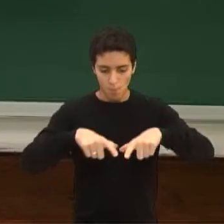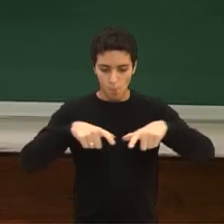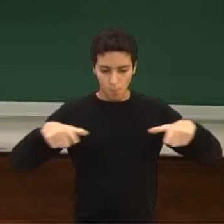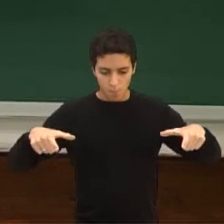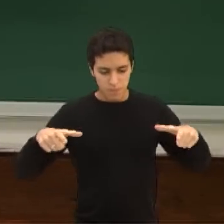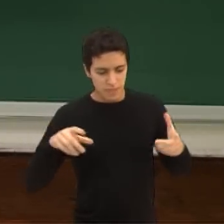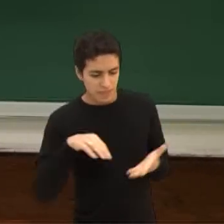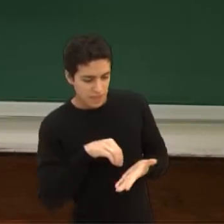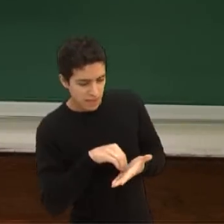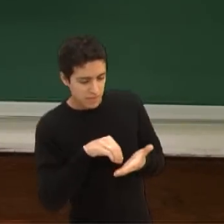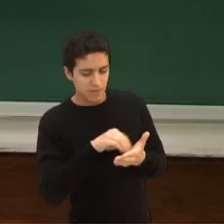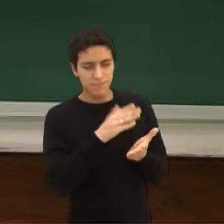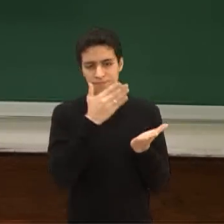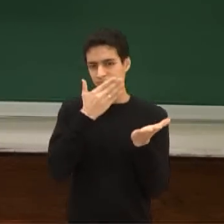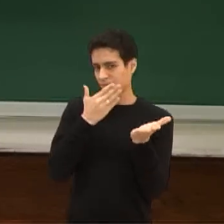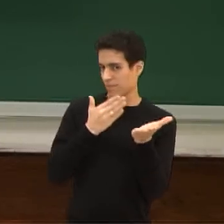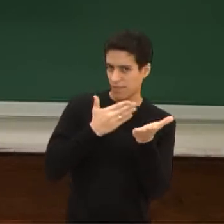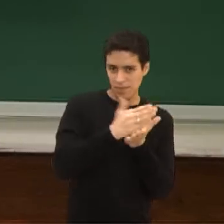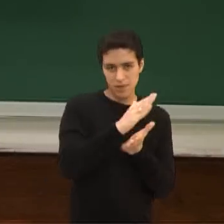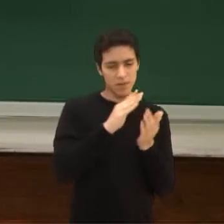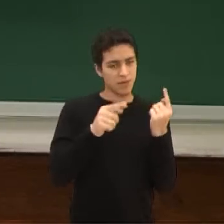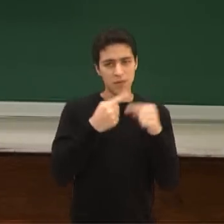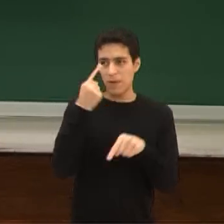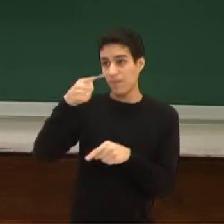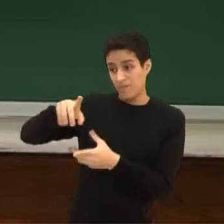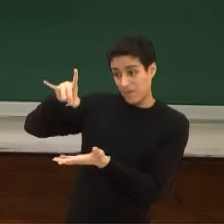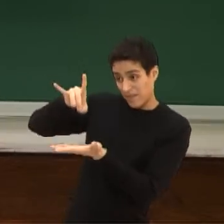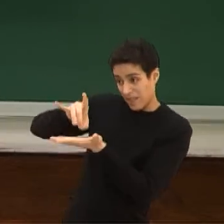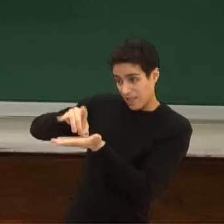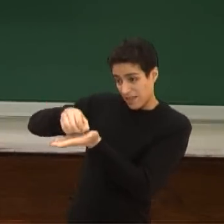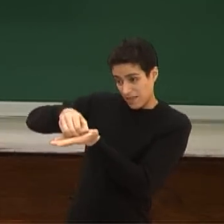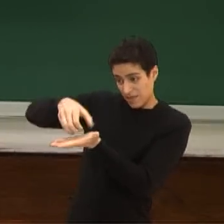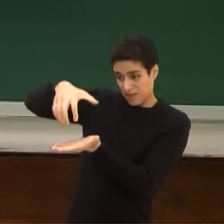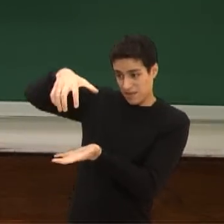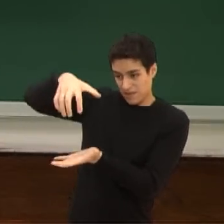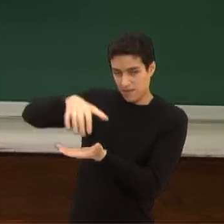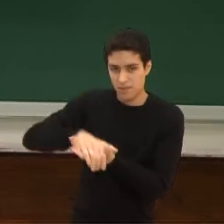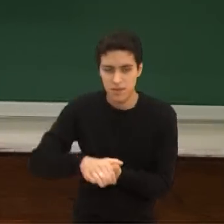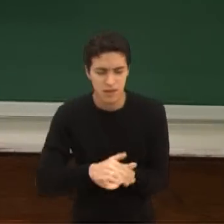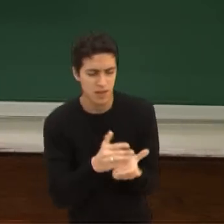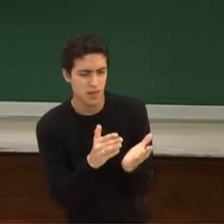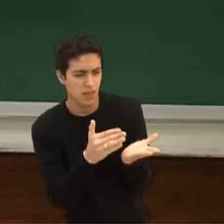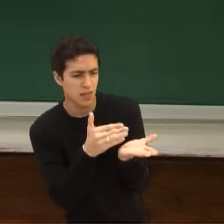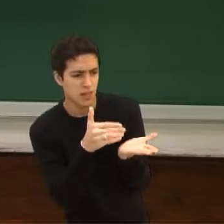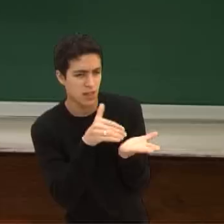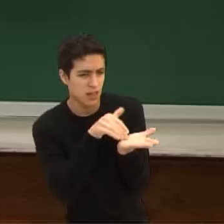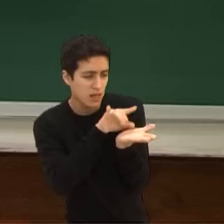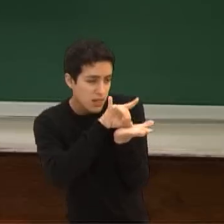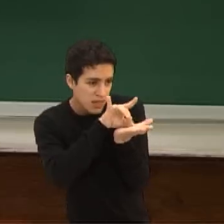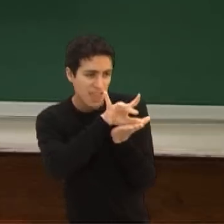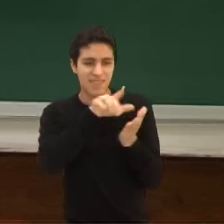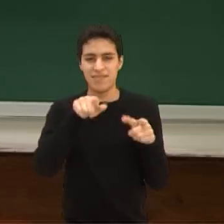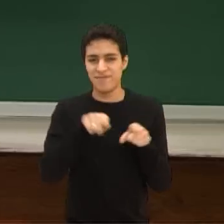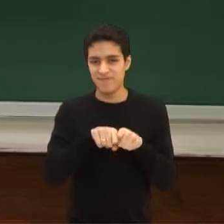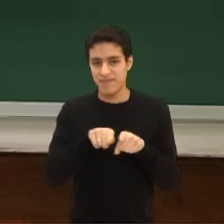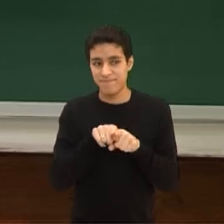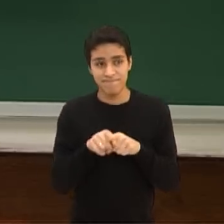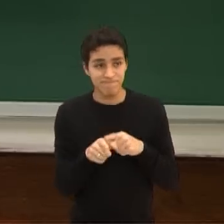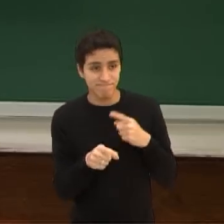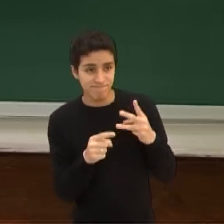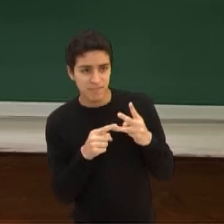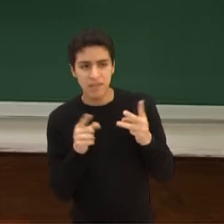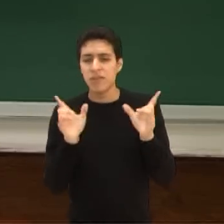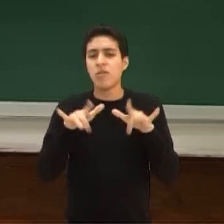um pedaço, não é a planificação correta, certinho? Descarta ela também. E agora,